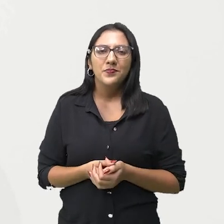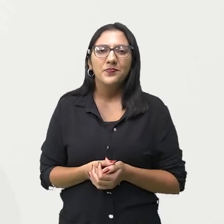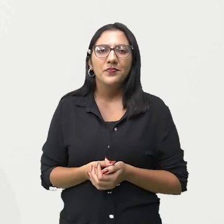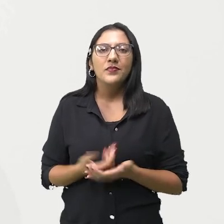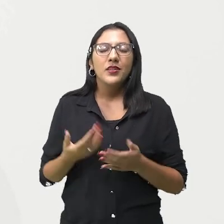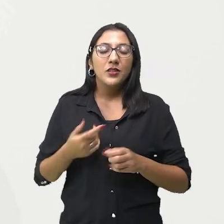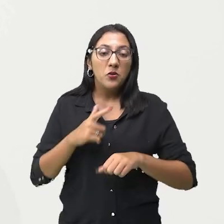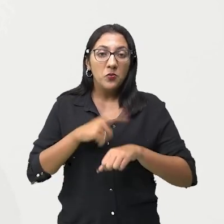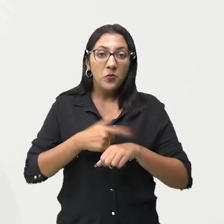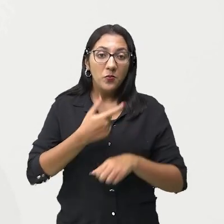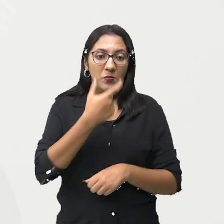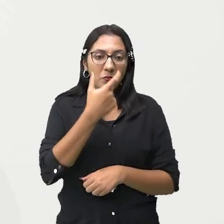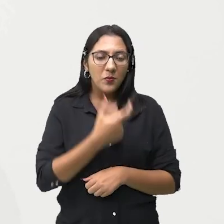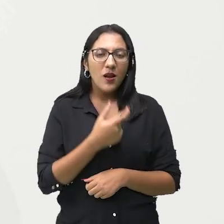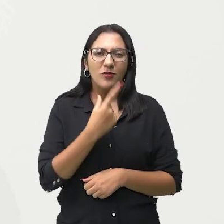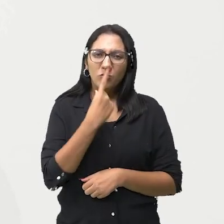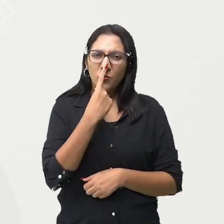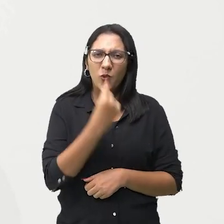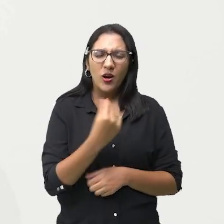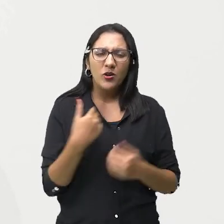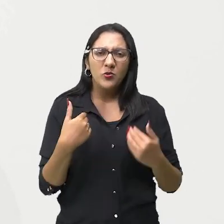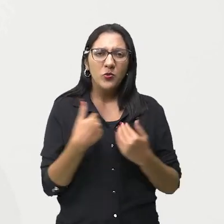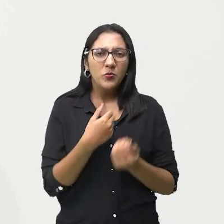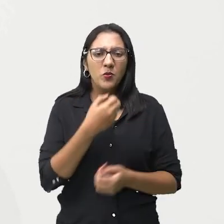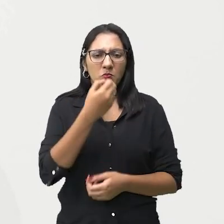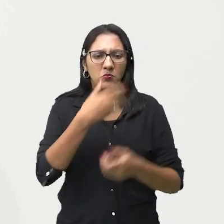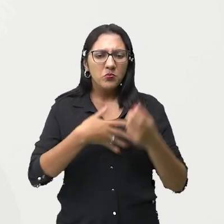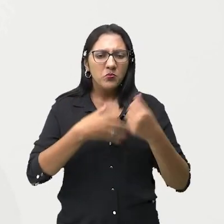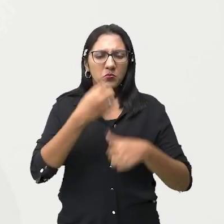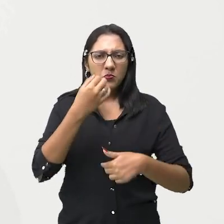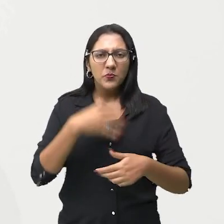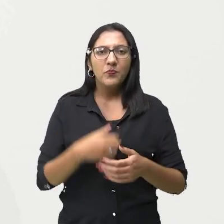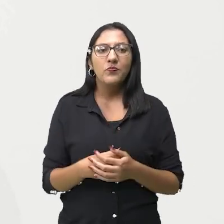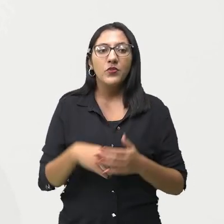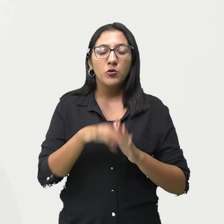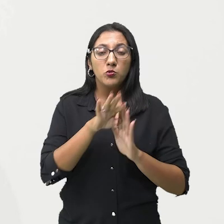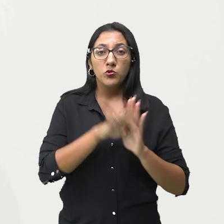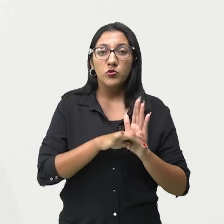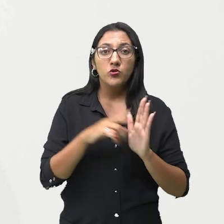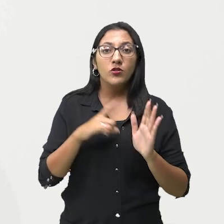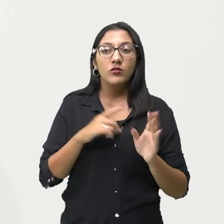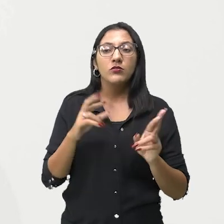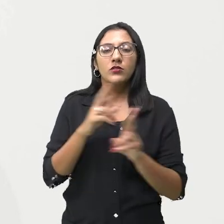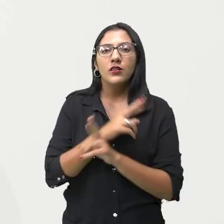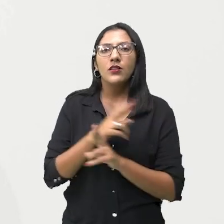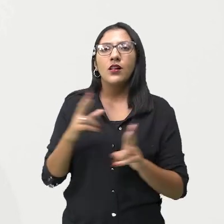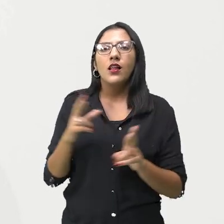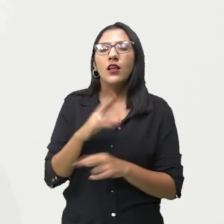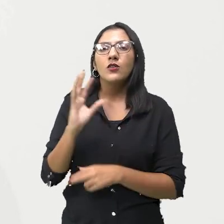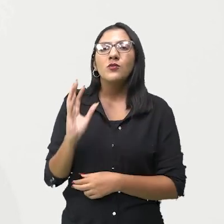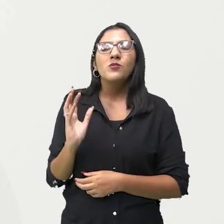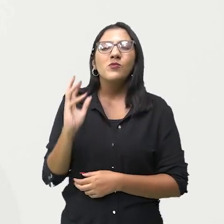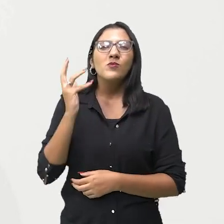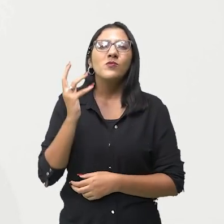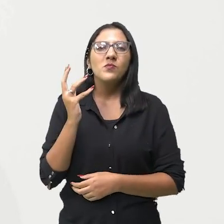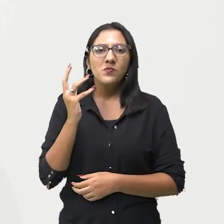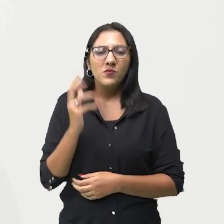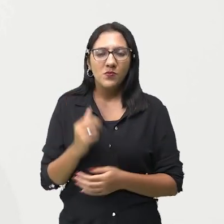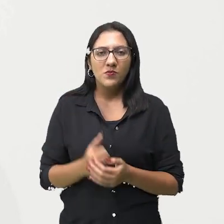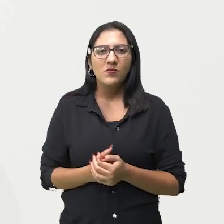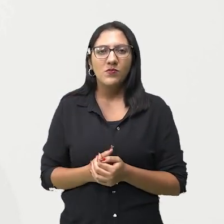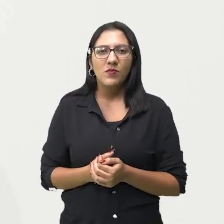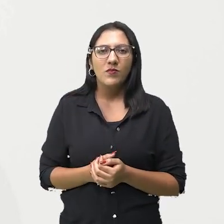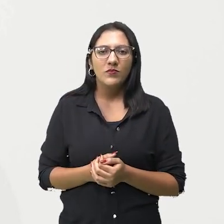no momento da fala do Tucano, o texto retoma aquele momento em que o fato aconteceu, já